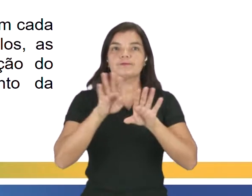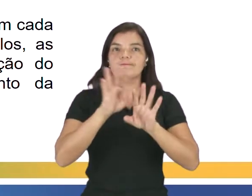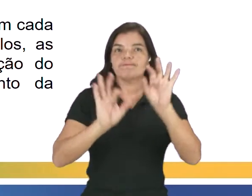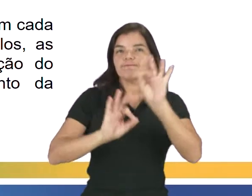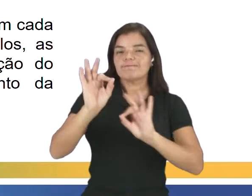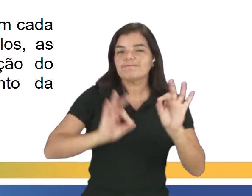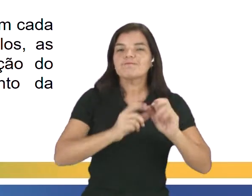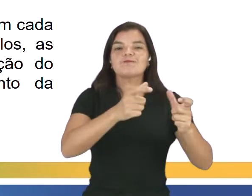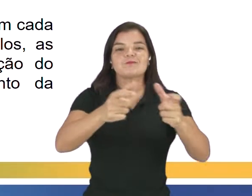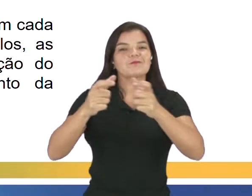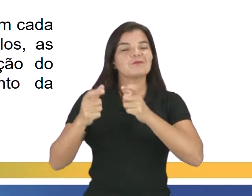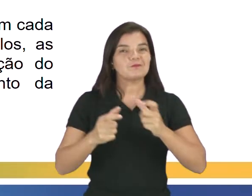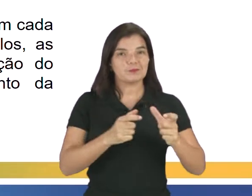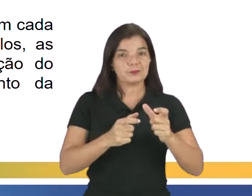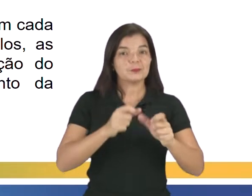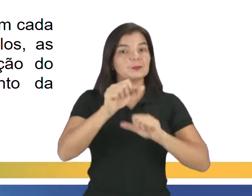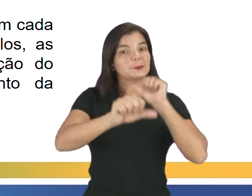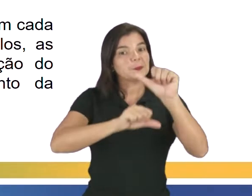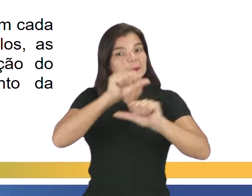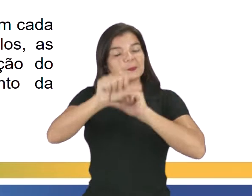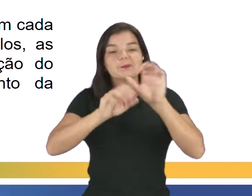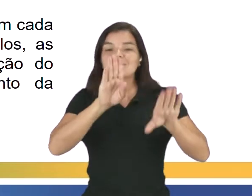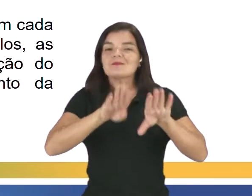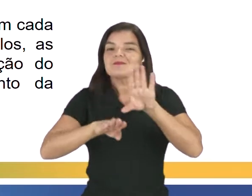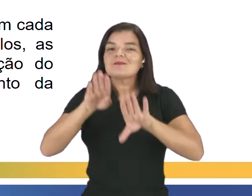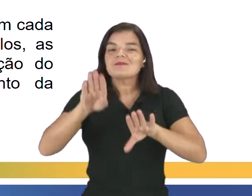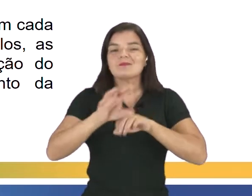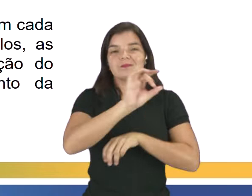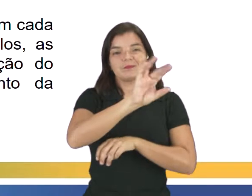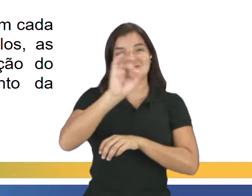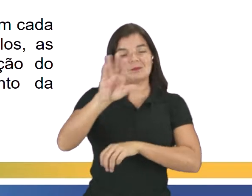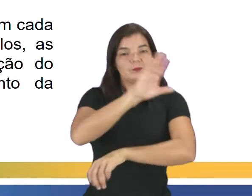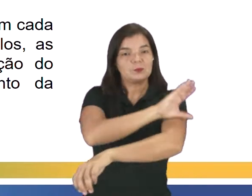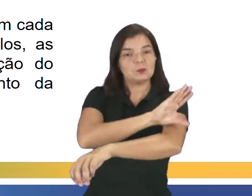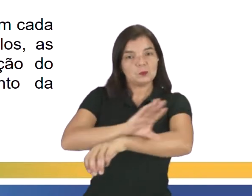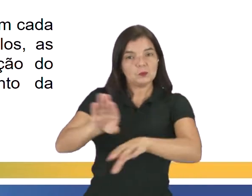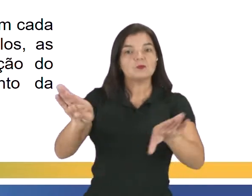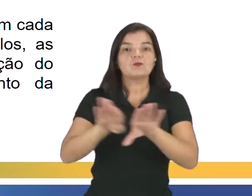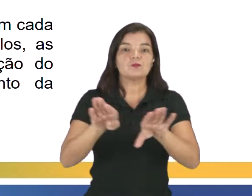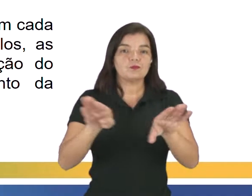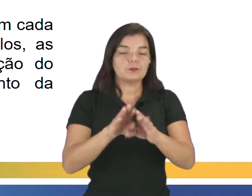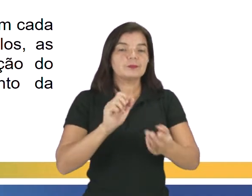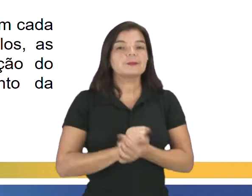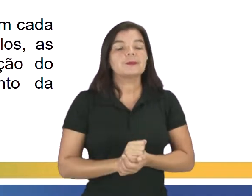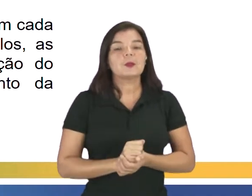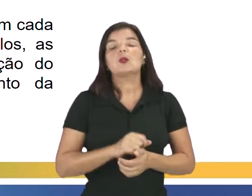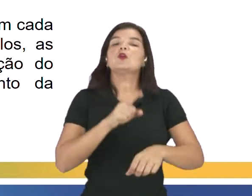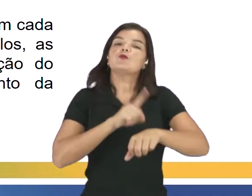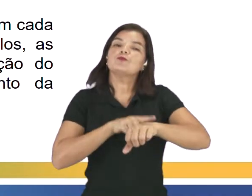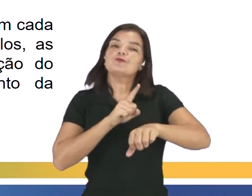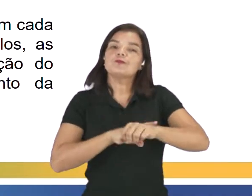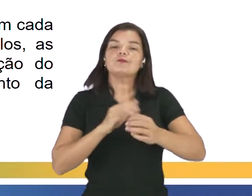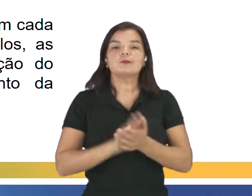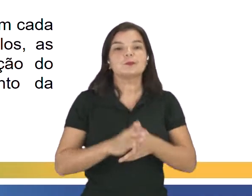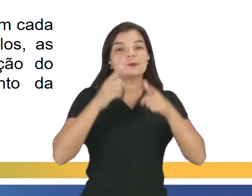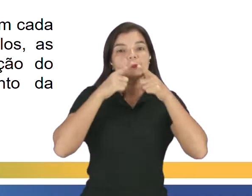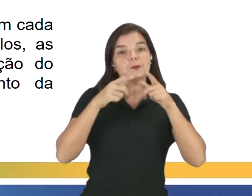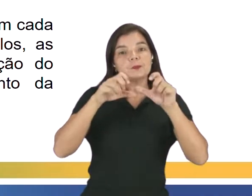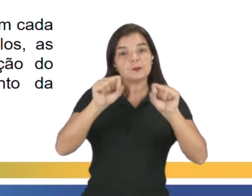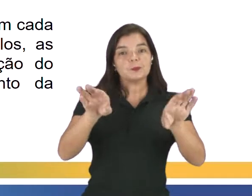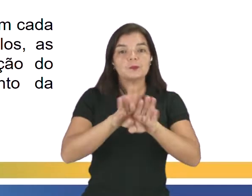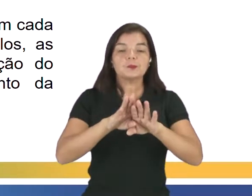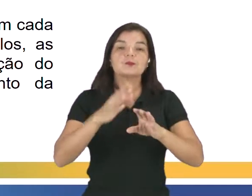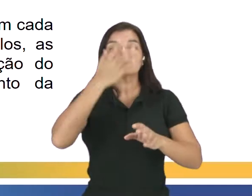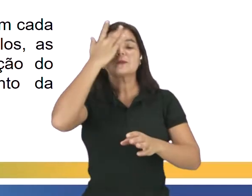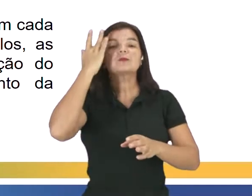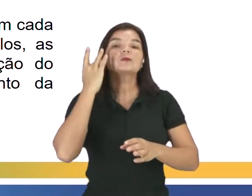de lugar teatral foram se modificando de acordo com cada cultura e cada temporalidade. Na linguagem dos